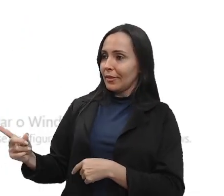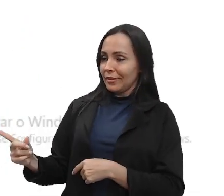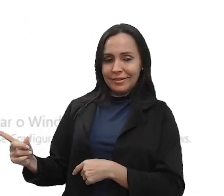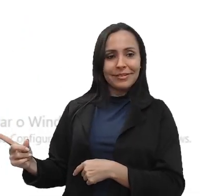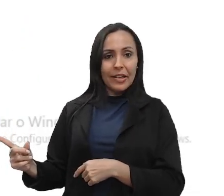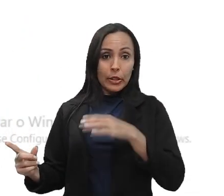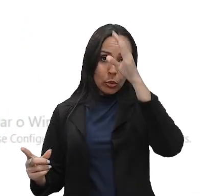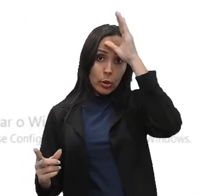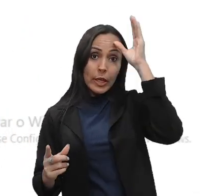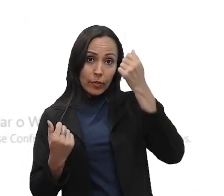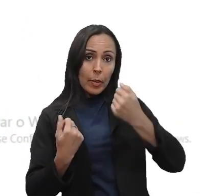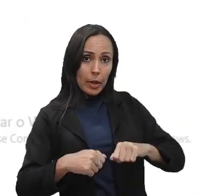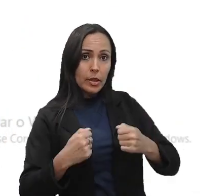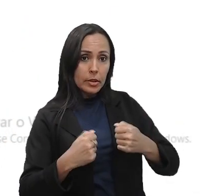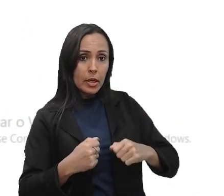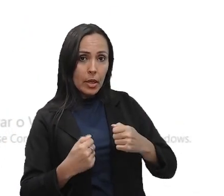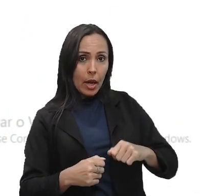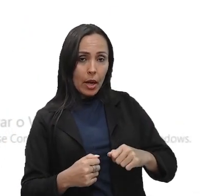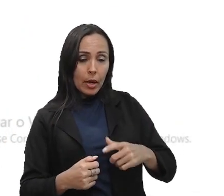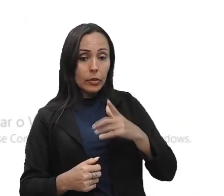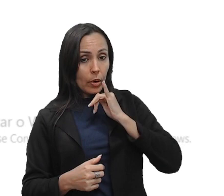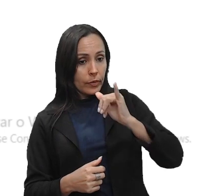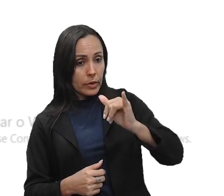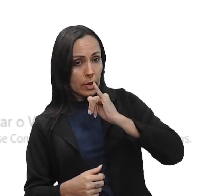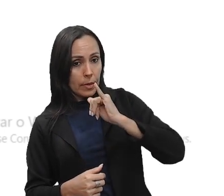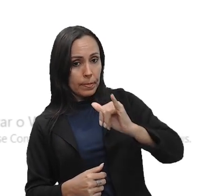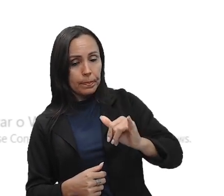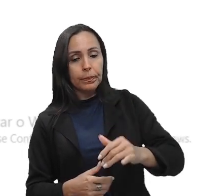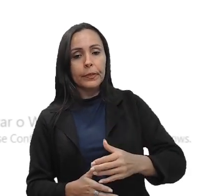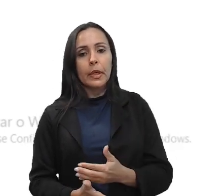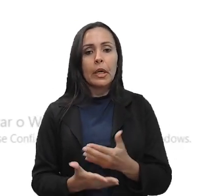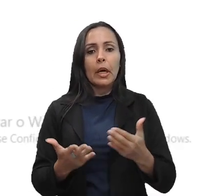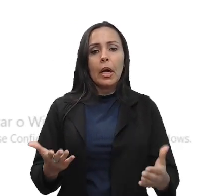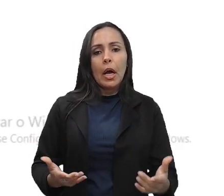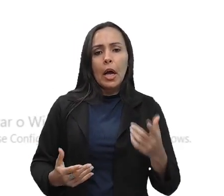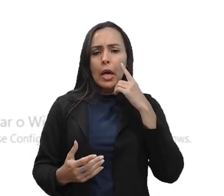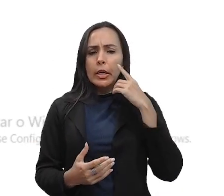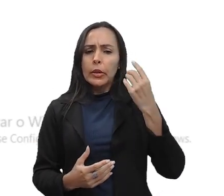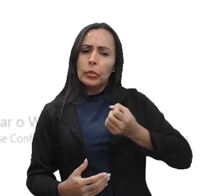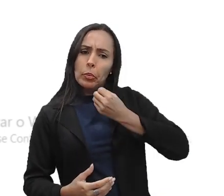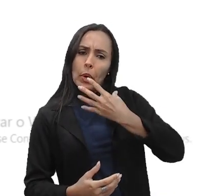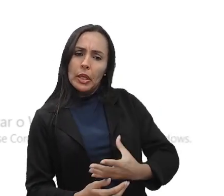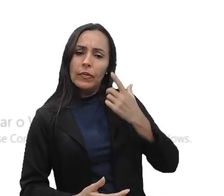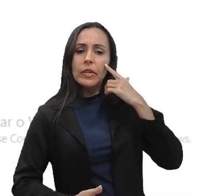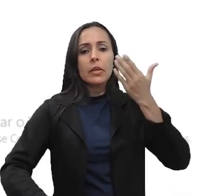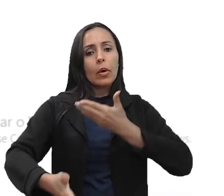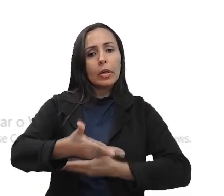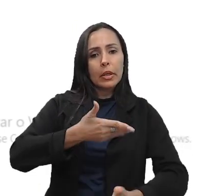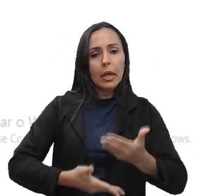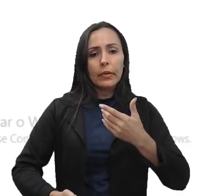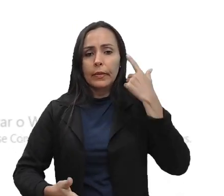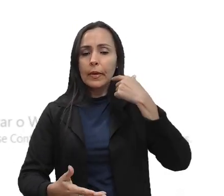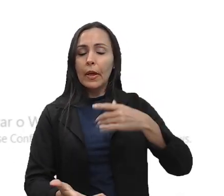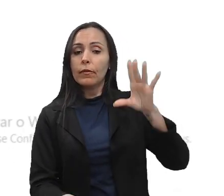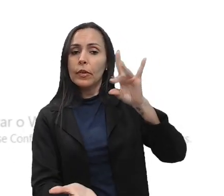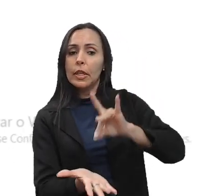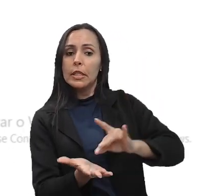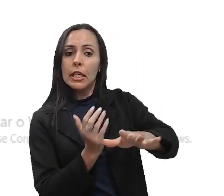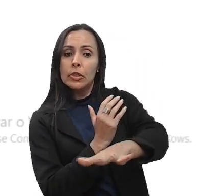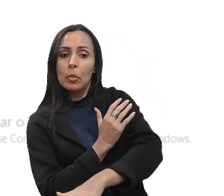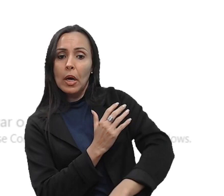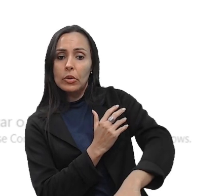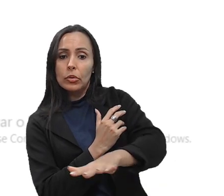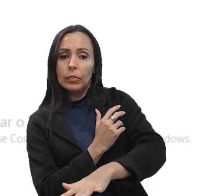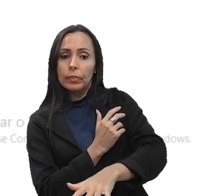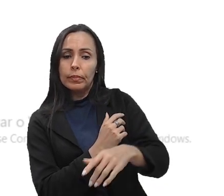vai precisar nos dizer, tá? E aí os benefícios dessa planta de layout é a gente ter mais eficiência no